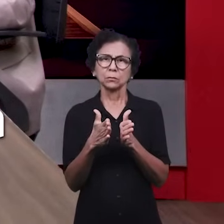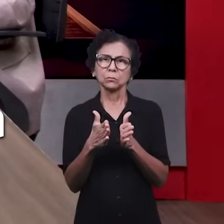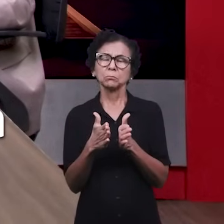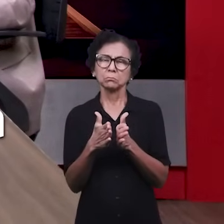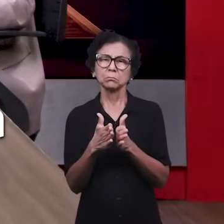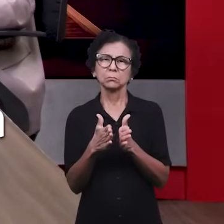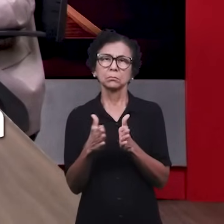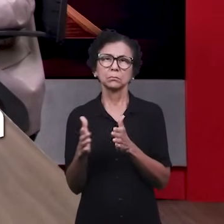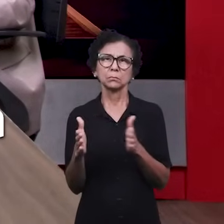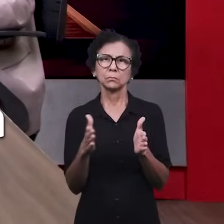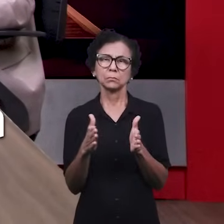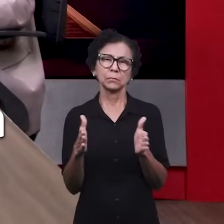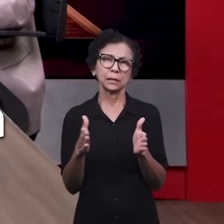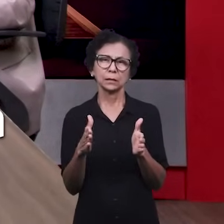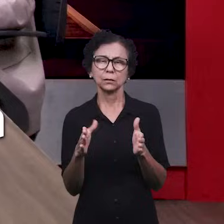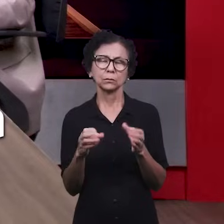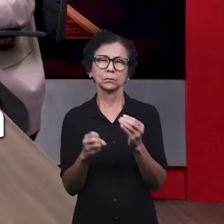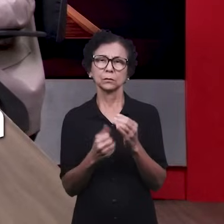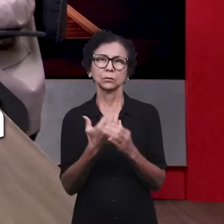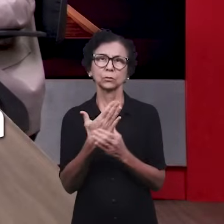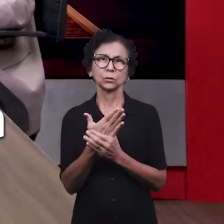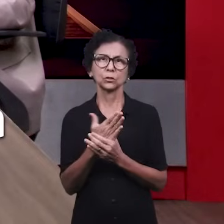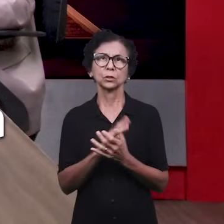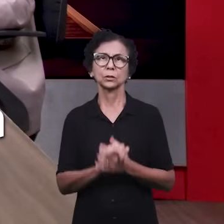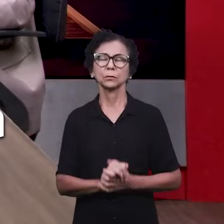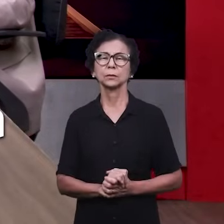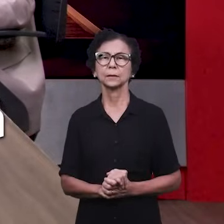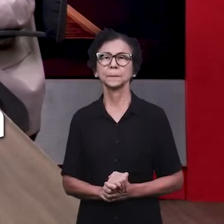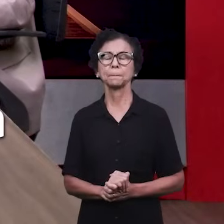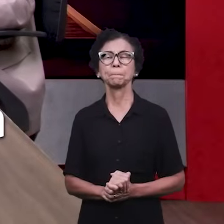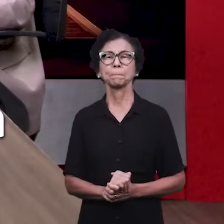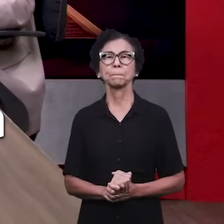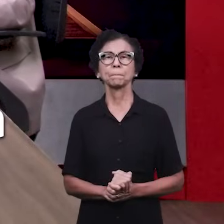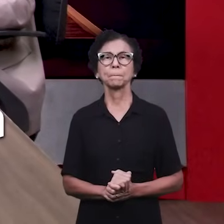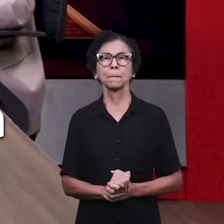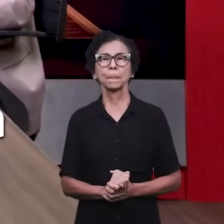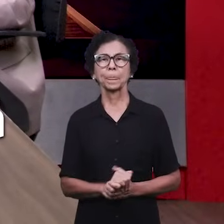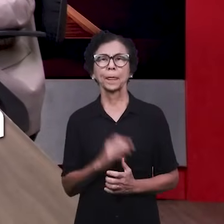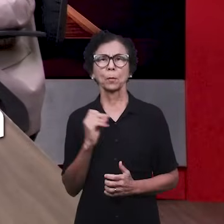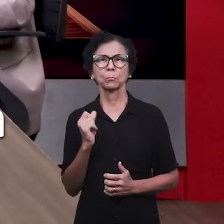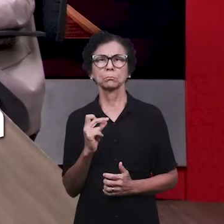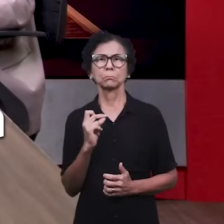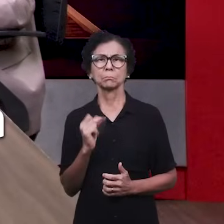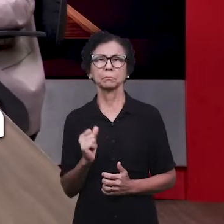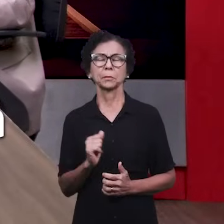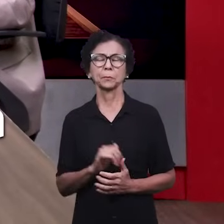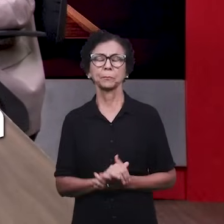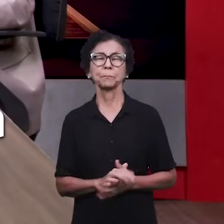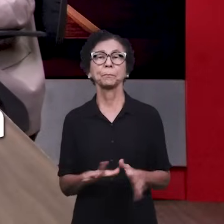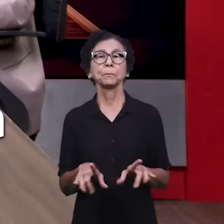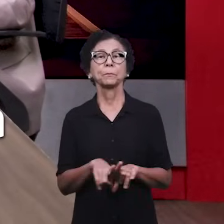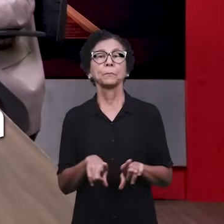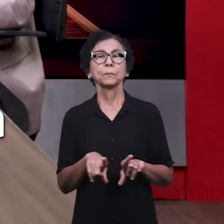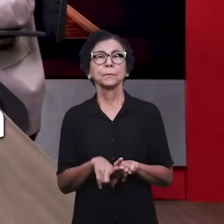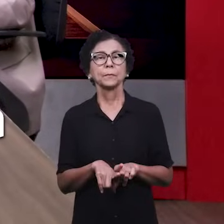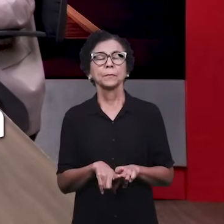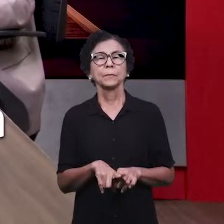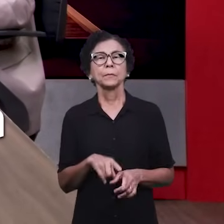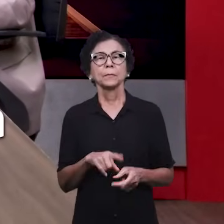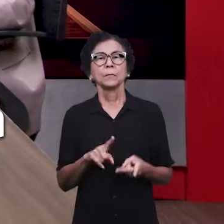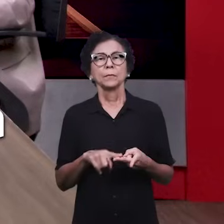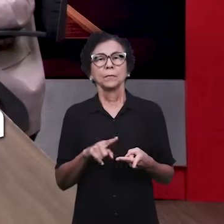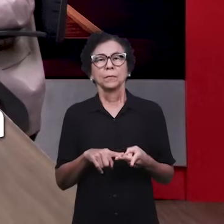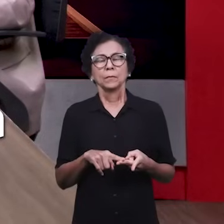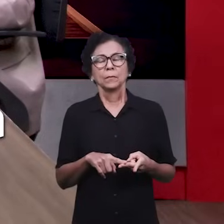1274. Tomás de Aquino, mais ou menos aqui nesse meio, surgiu aqui nessa época aqui, né? Exatamente. Com a Suma Teológica. Agora, lembrar